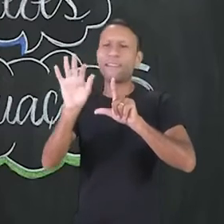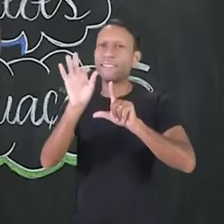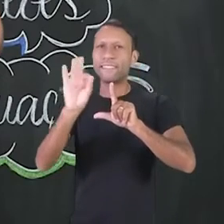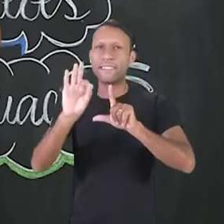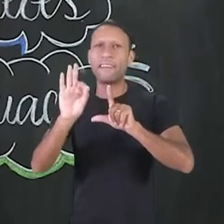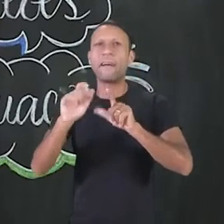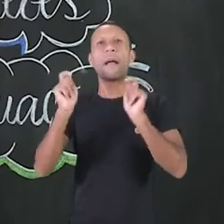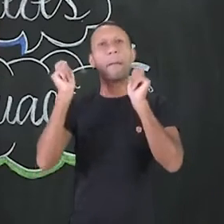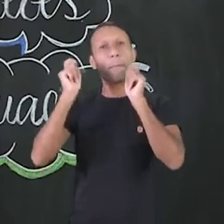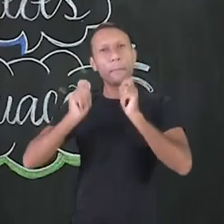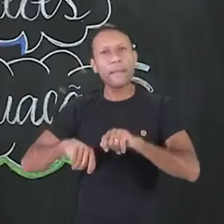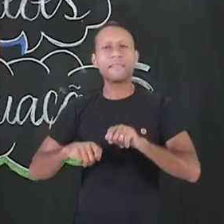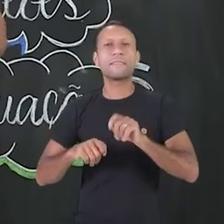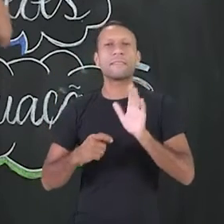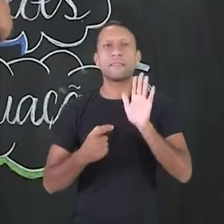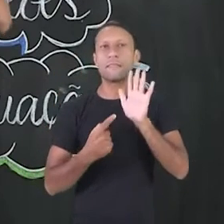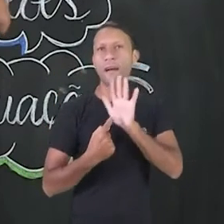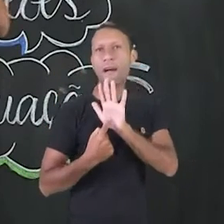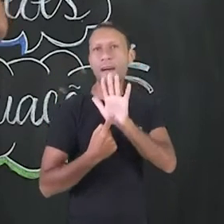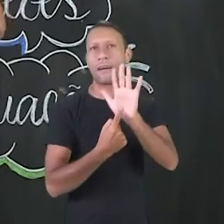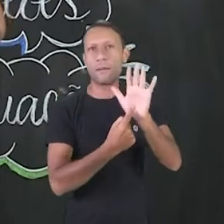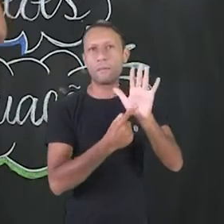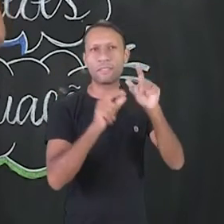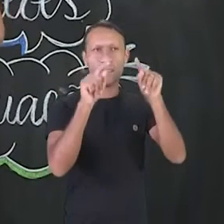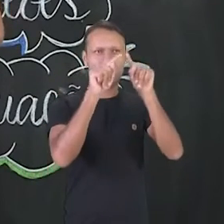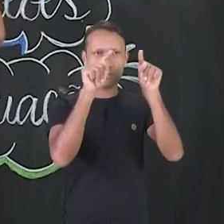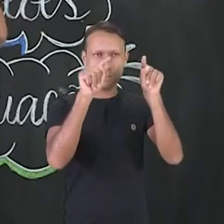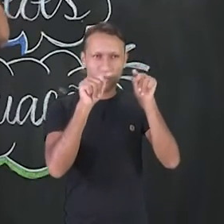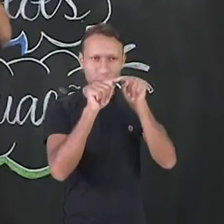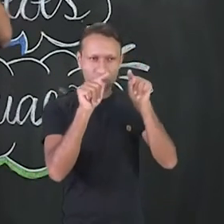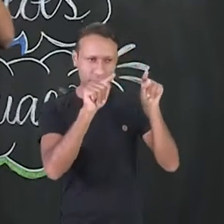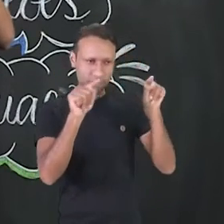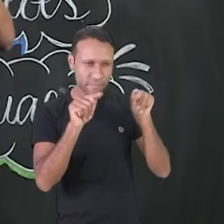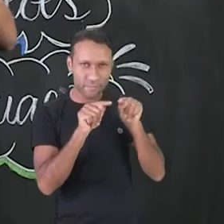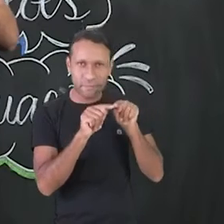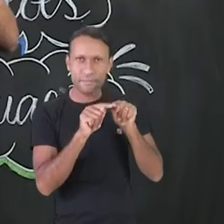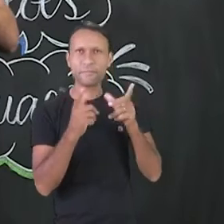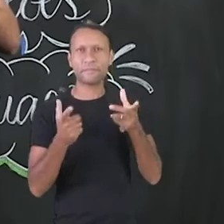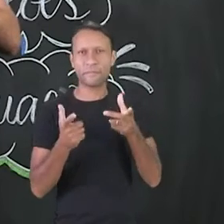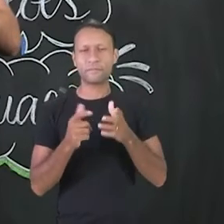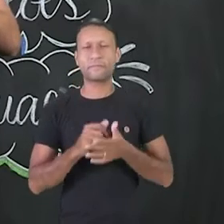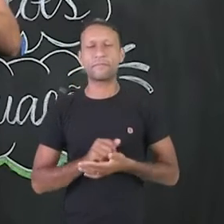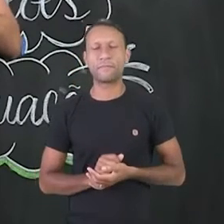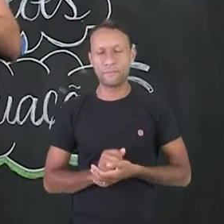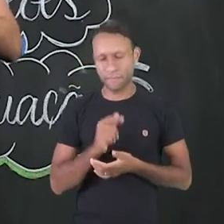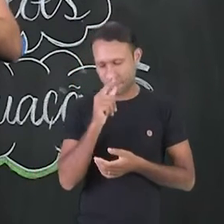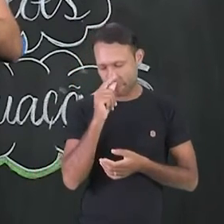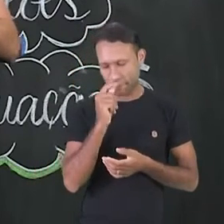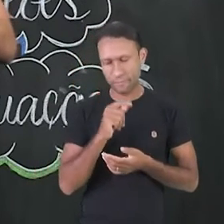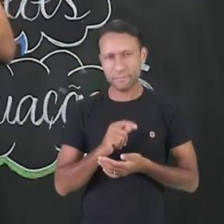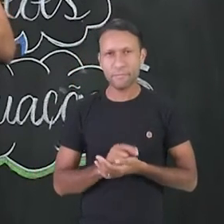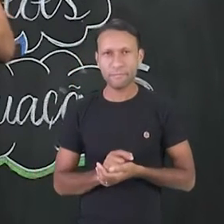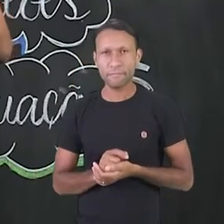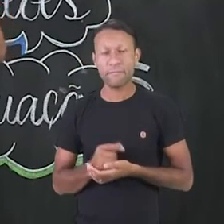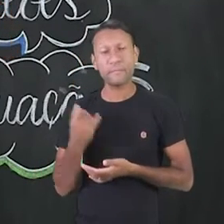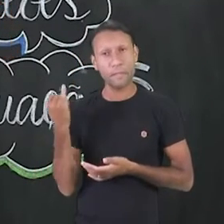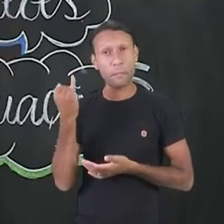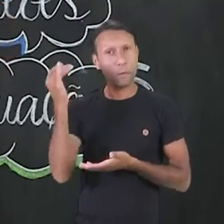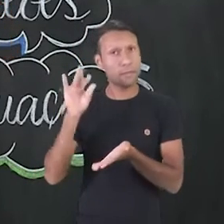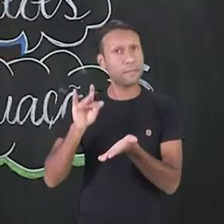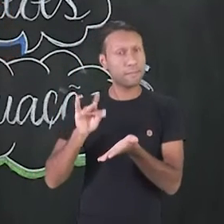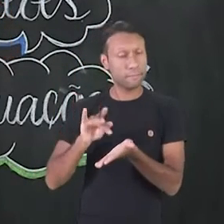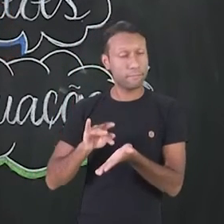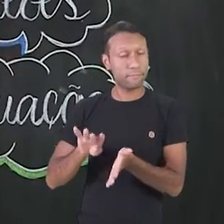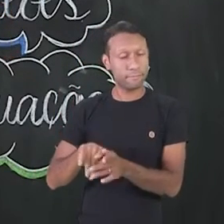vai transmitir a informação narrativa, eu preciso desses quadrinhos me indicando que houve uma alteração de tempo, houve uma alteração de lugar. Isso é